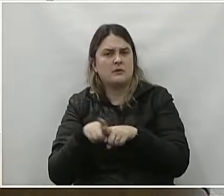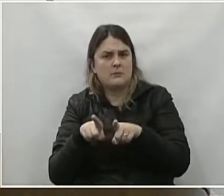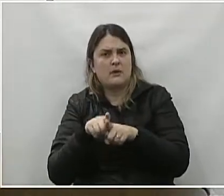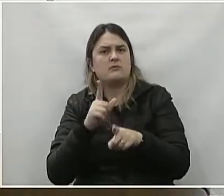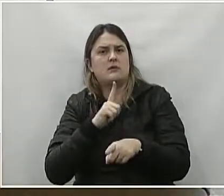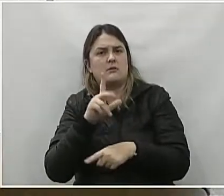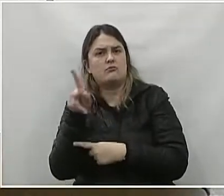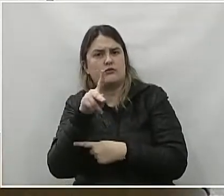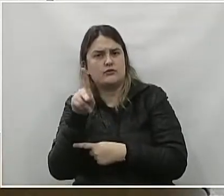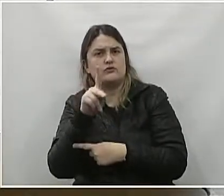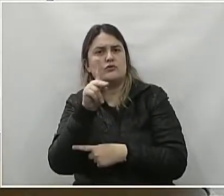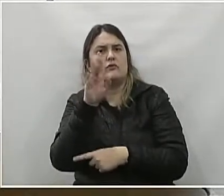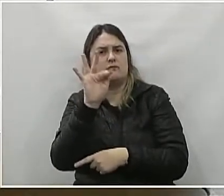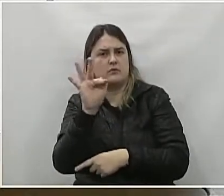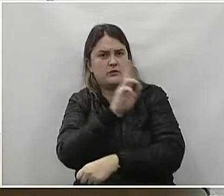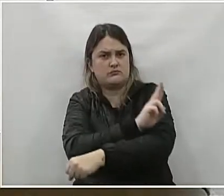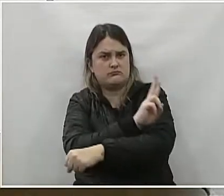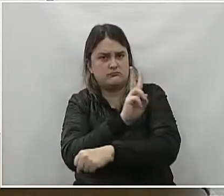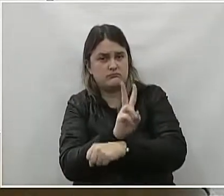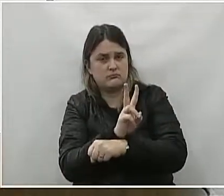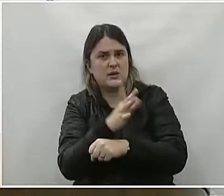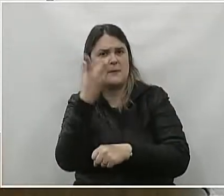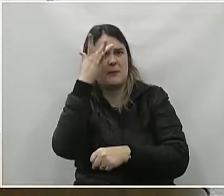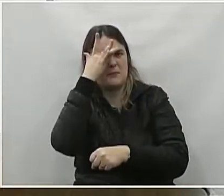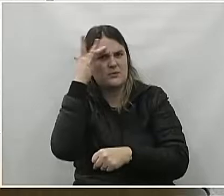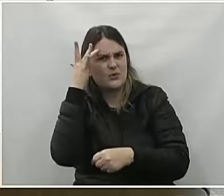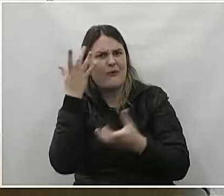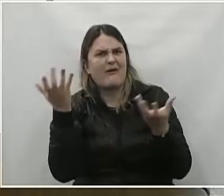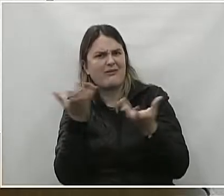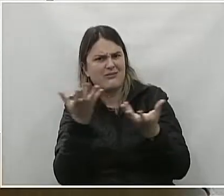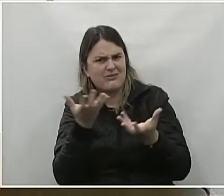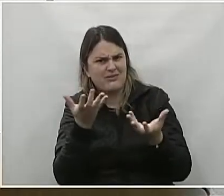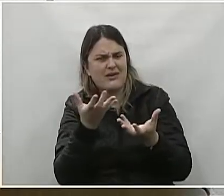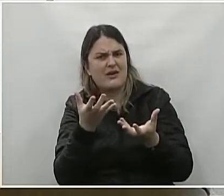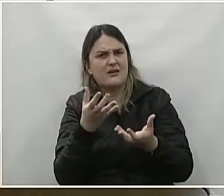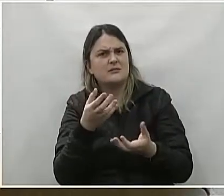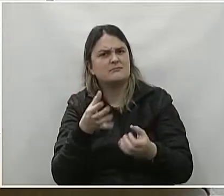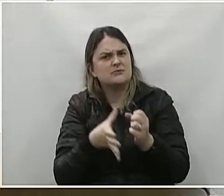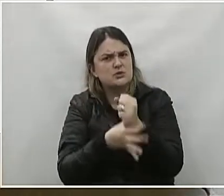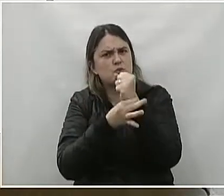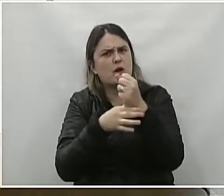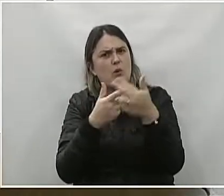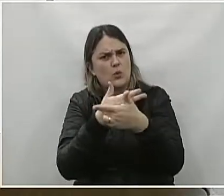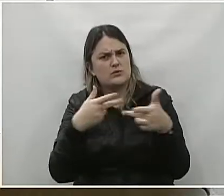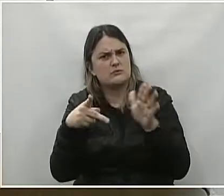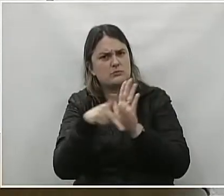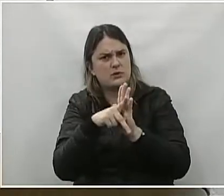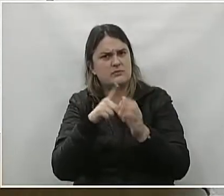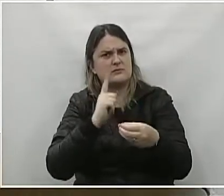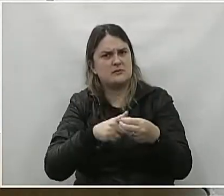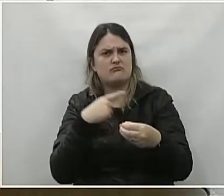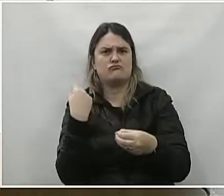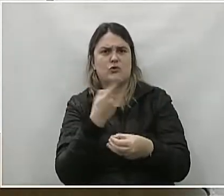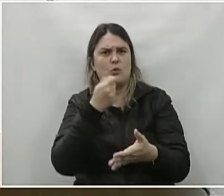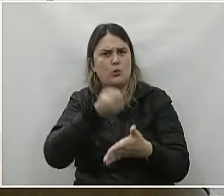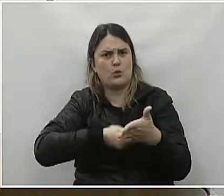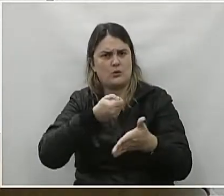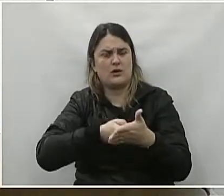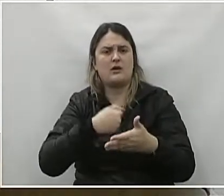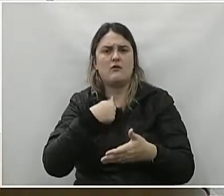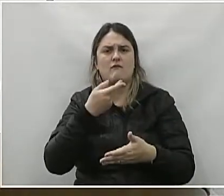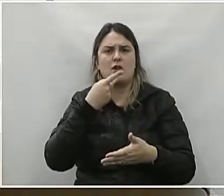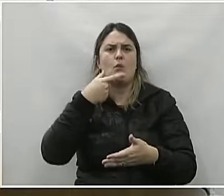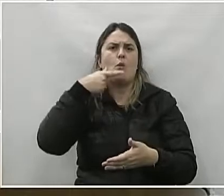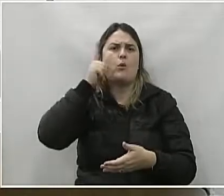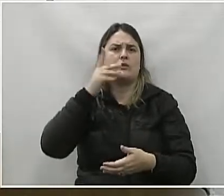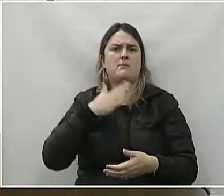tem professores da Uniuv, essas pessoas que querem manter a cidade, nós vamos lutar. Porque eu falei ontem na minha live,